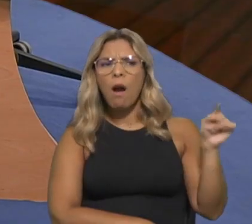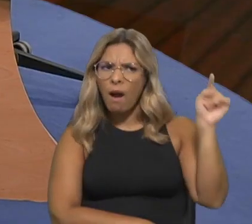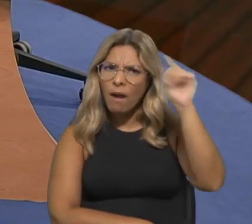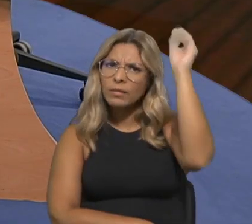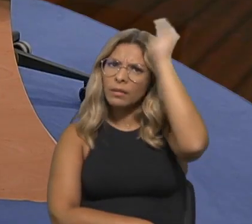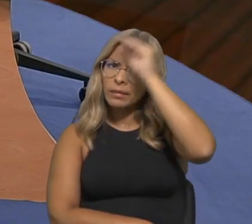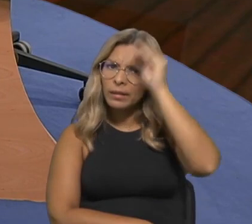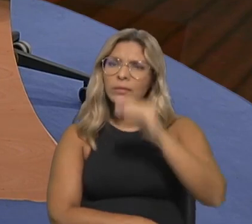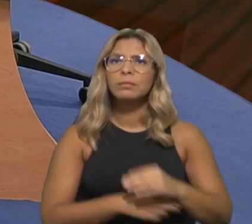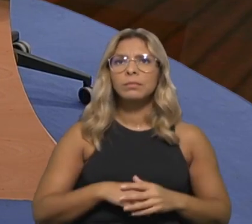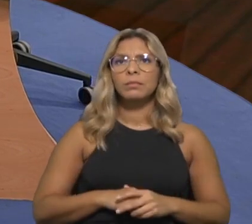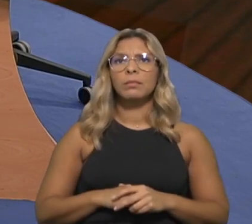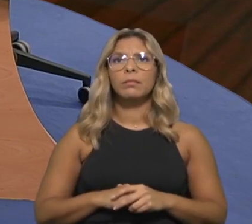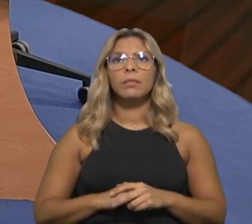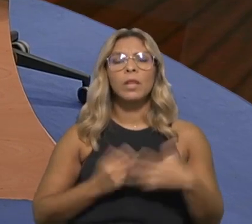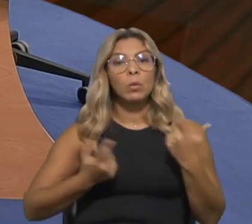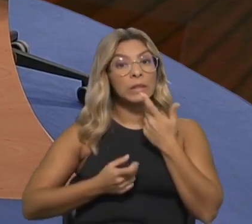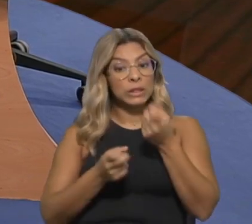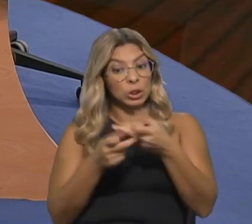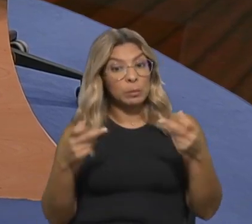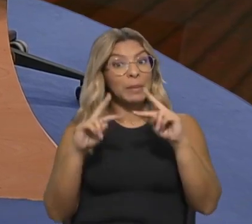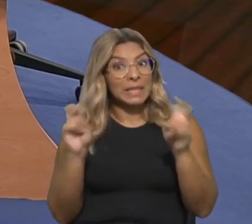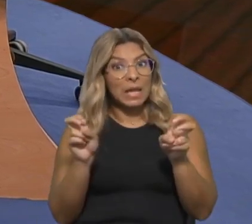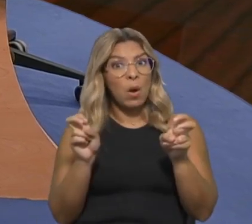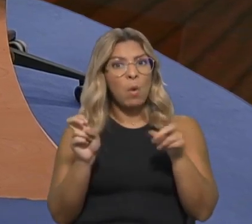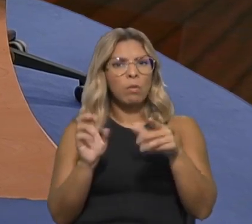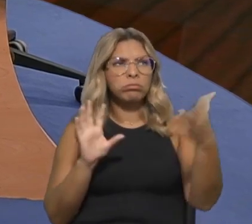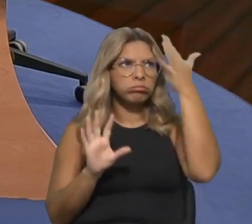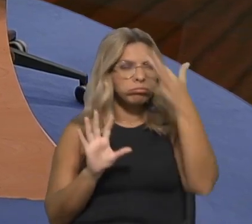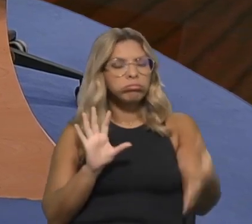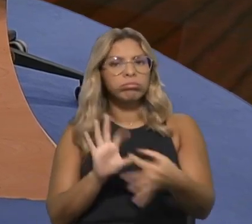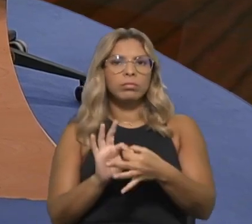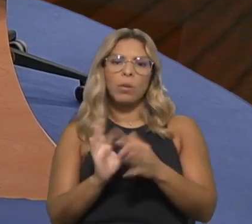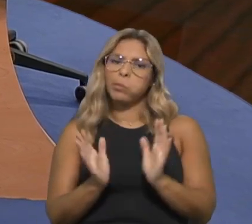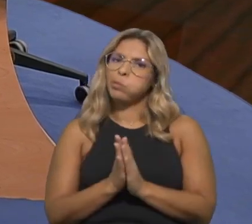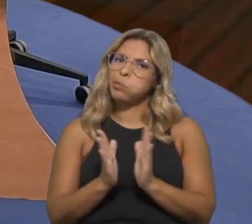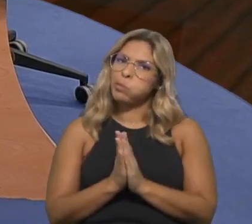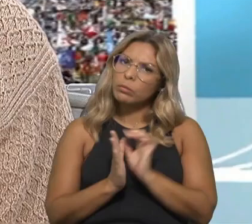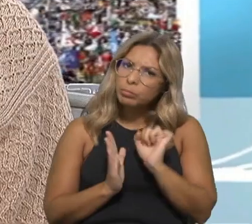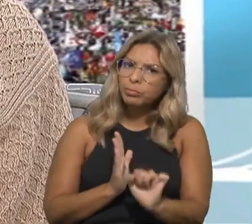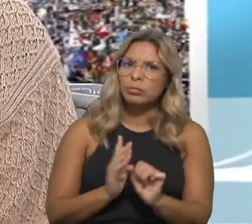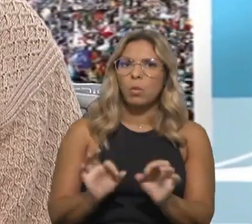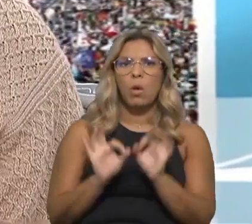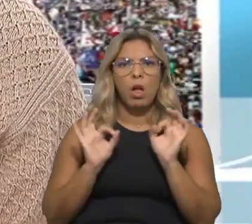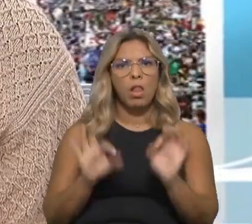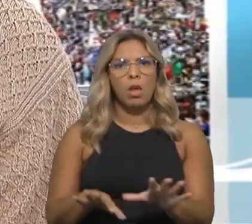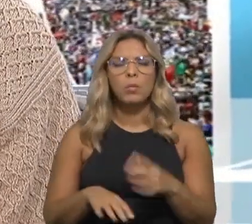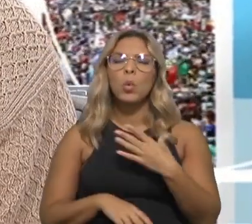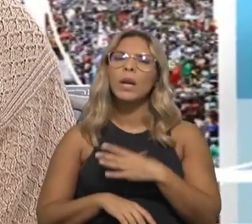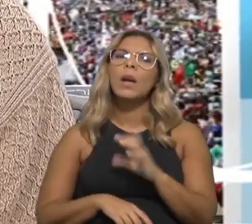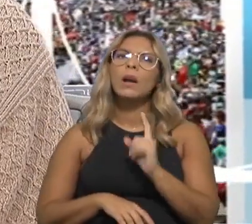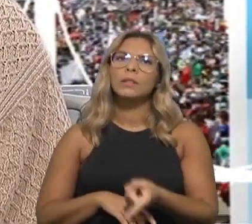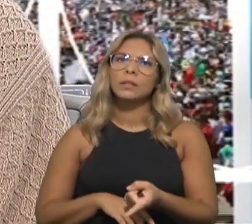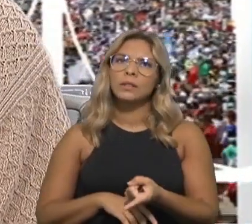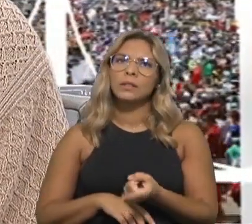terras eu pego nessa expressão que soa como uma oração e o que é que eu queria eu queria acender uma